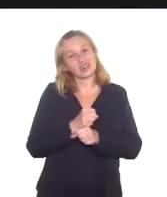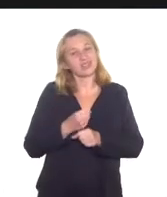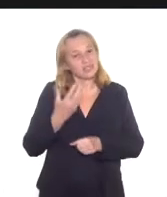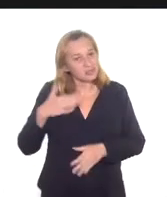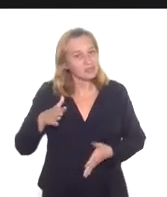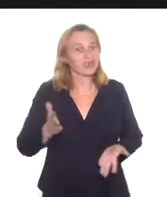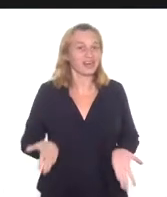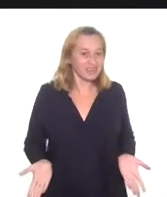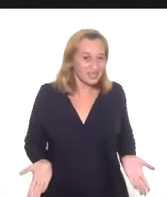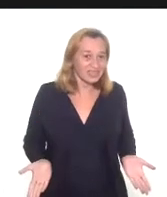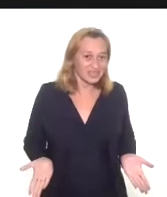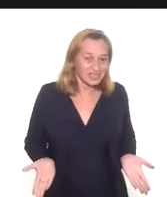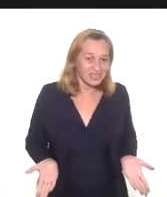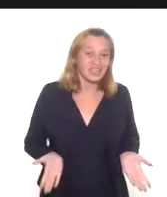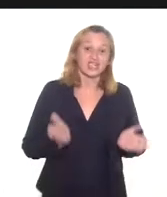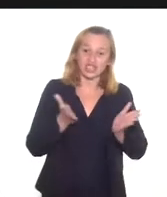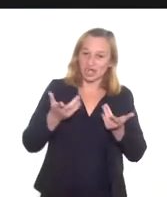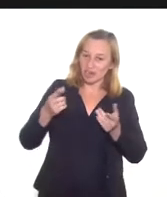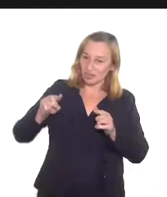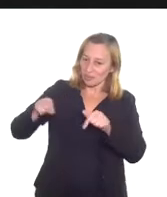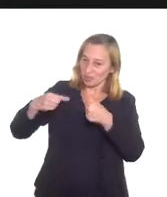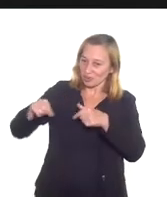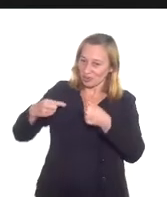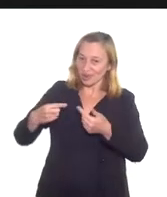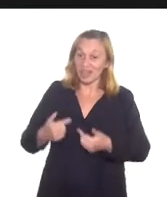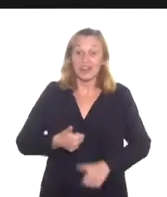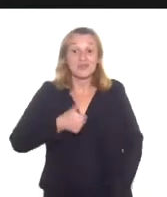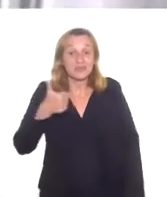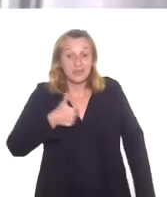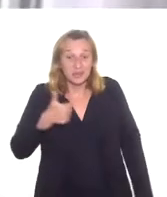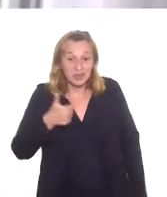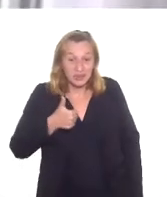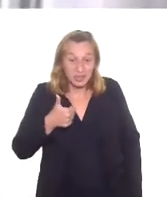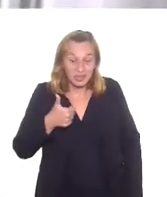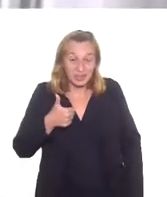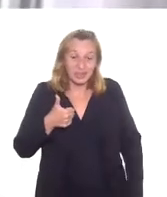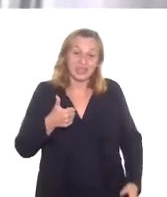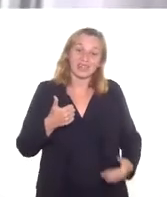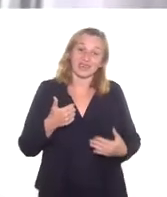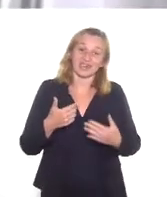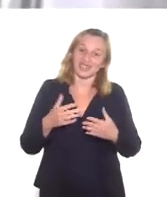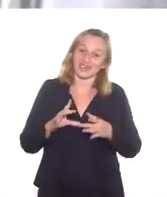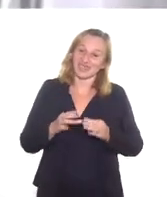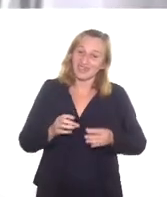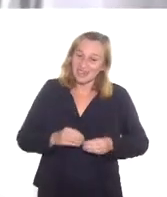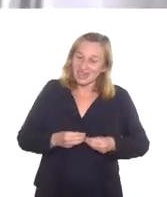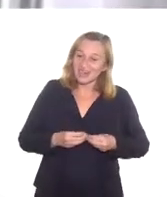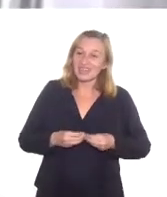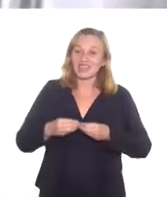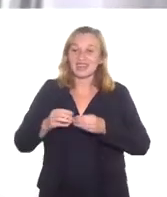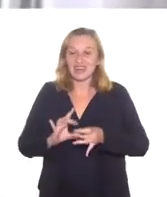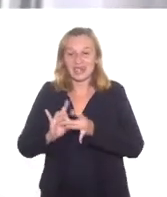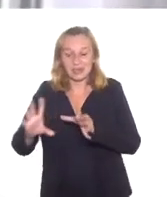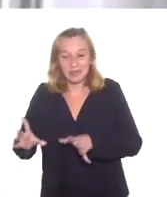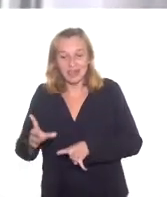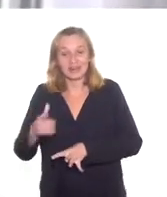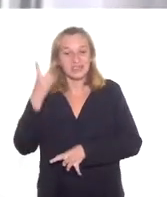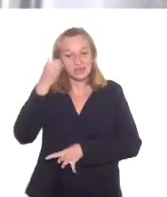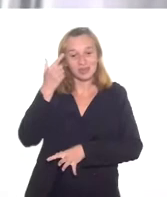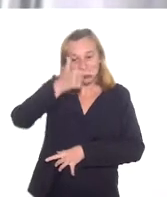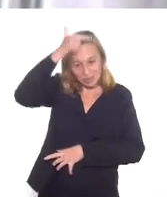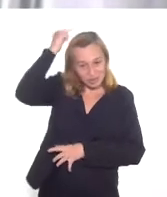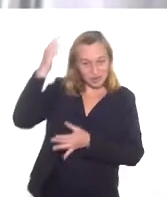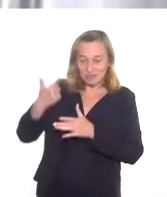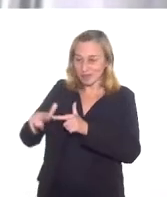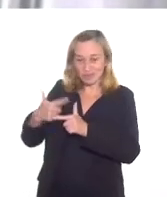Valdec. Presidente, já que eu fui provocado, primeiro que eu cedo a vez ao Luiz Paulo sem nenhum problema, mas já que o Márcio me provocou, Luiz Paulo,